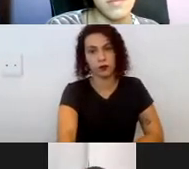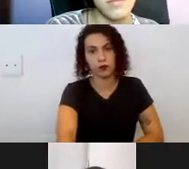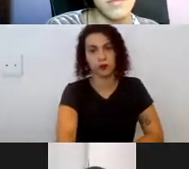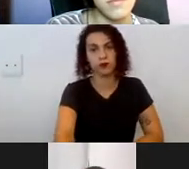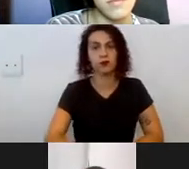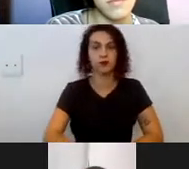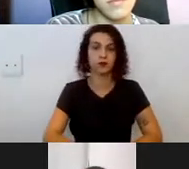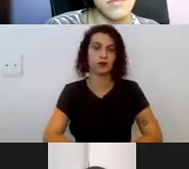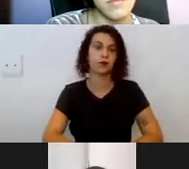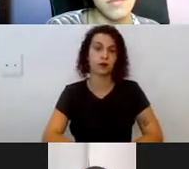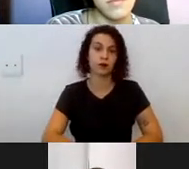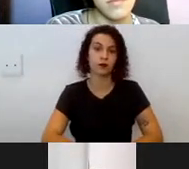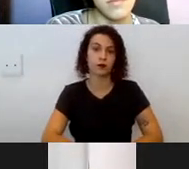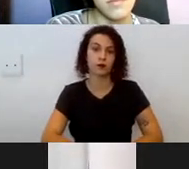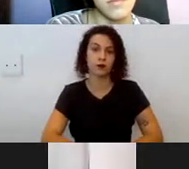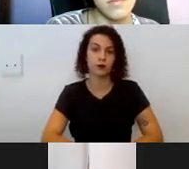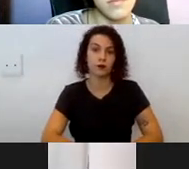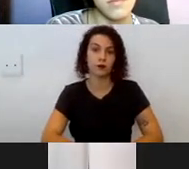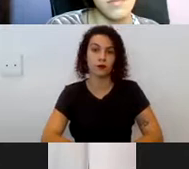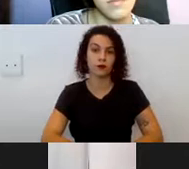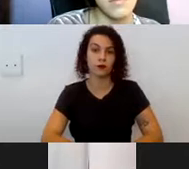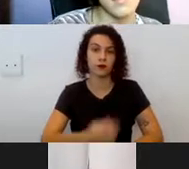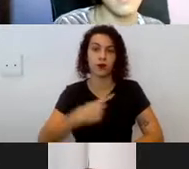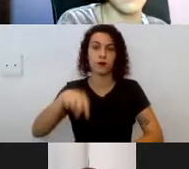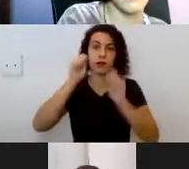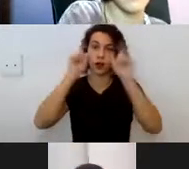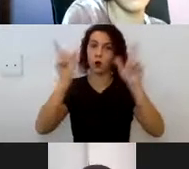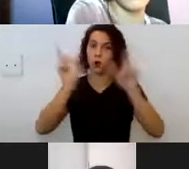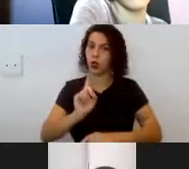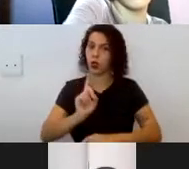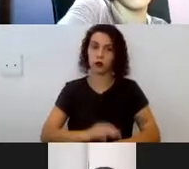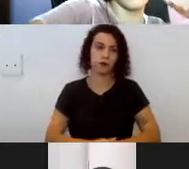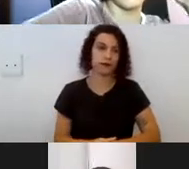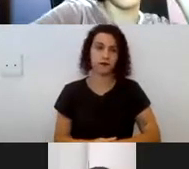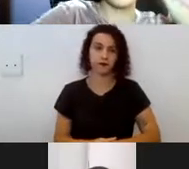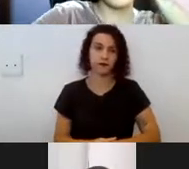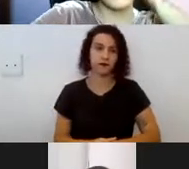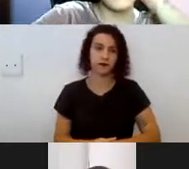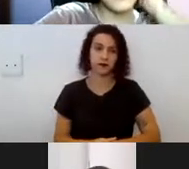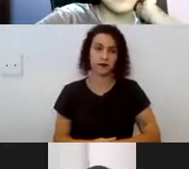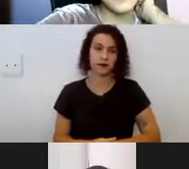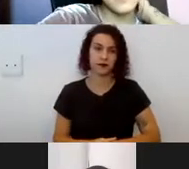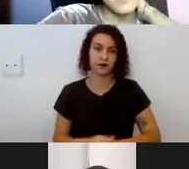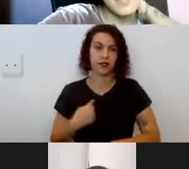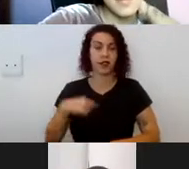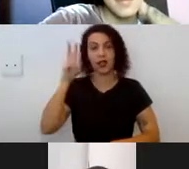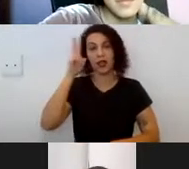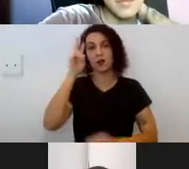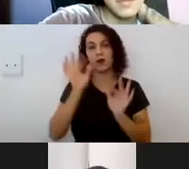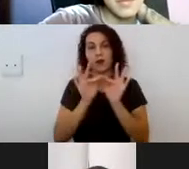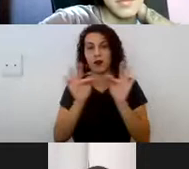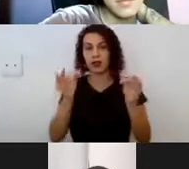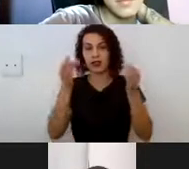e não não tava olhar dela a as é eu não lembro a frase